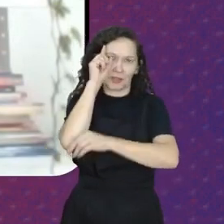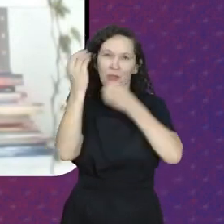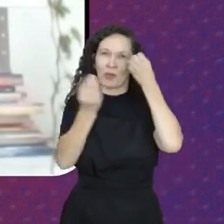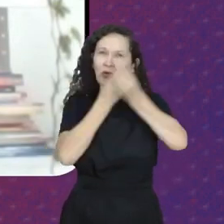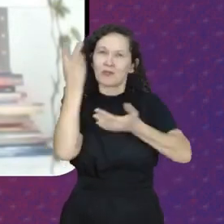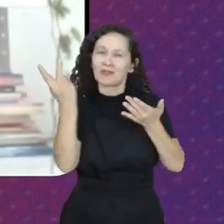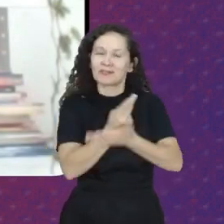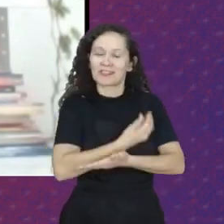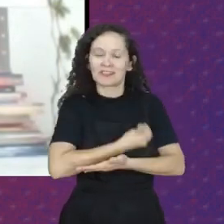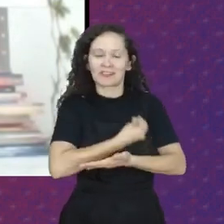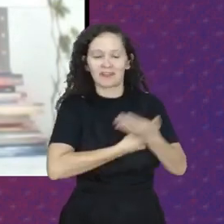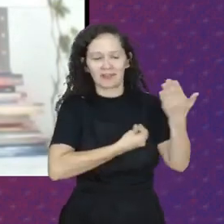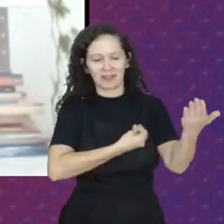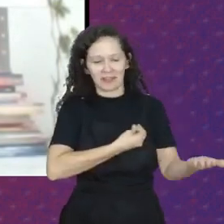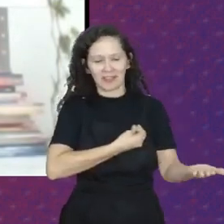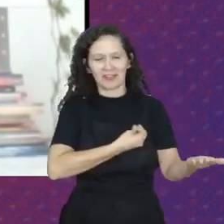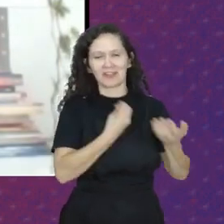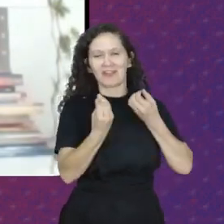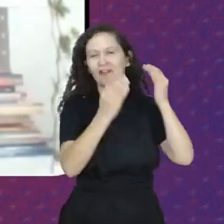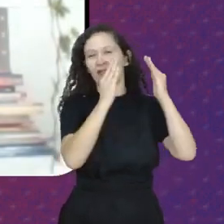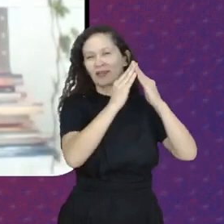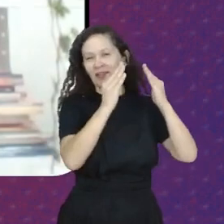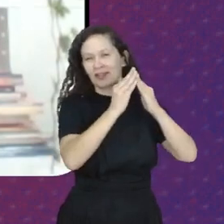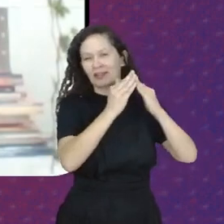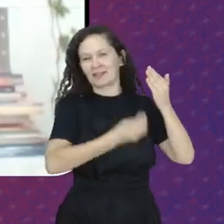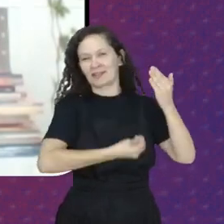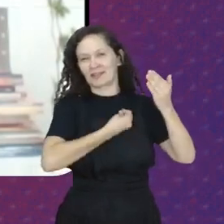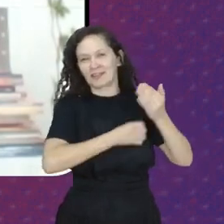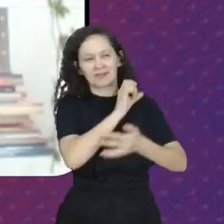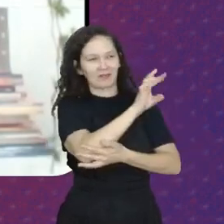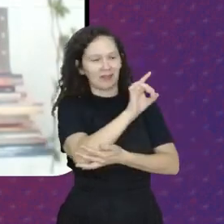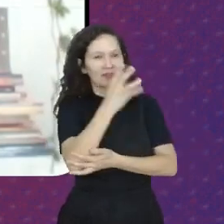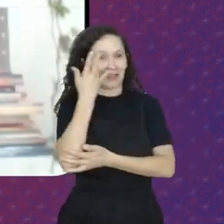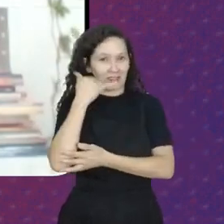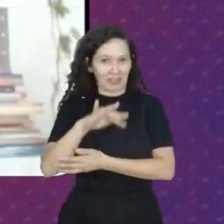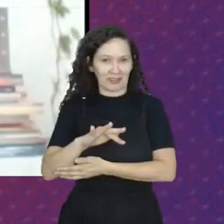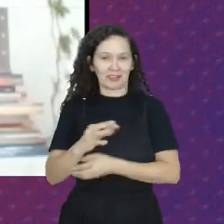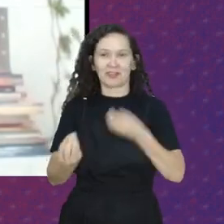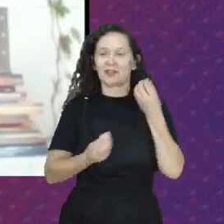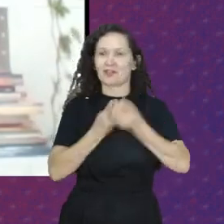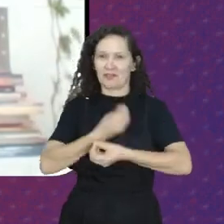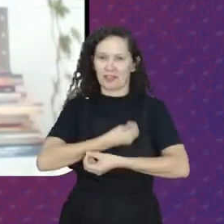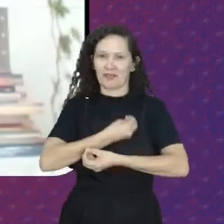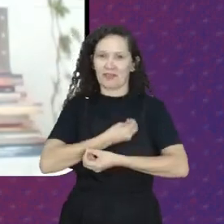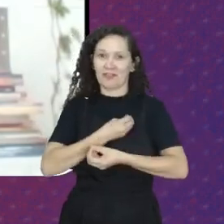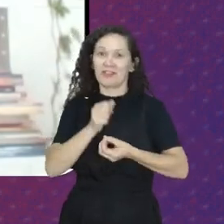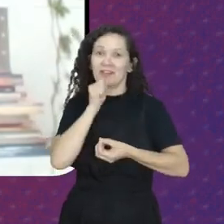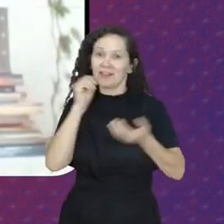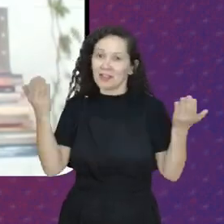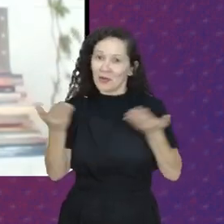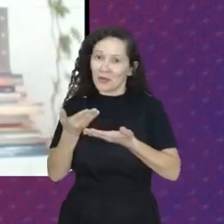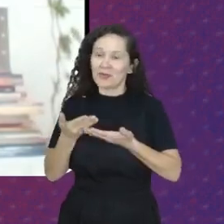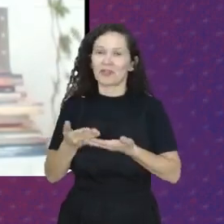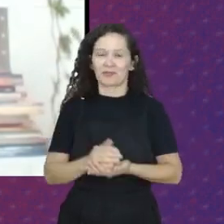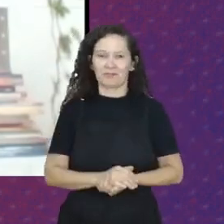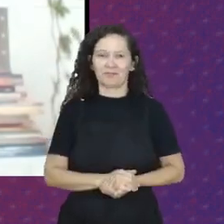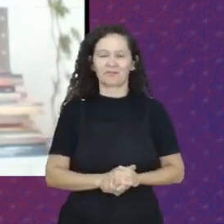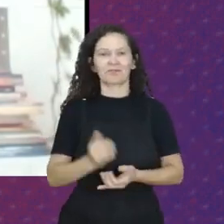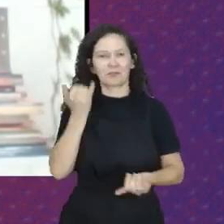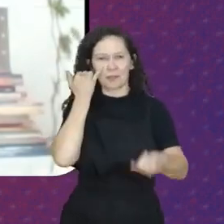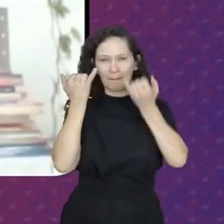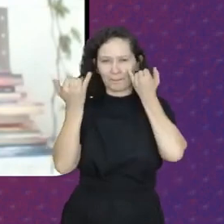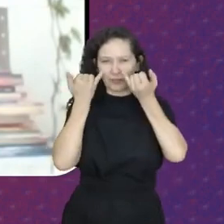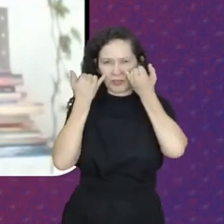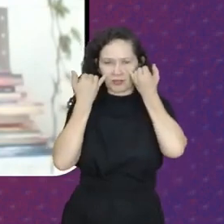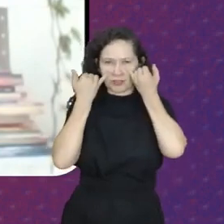que condições de domicílio essas crianças estavam e estão, né? Essas informações,